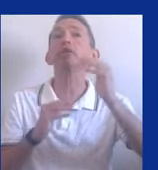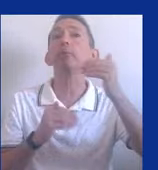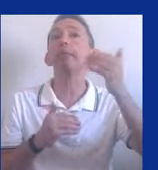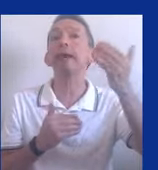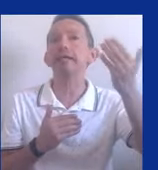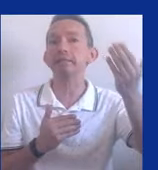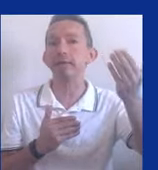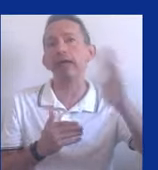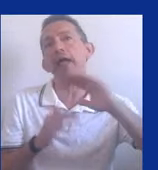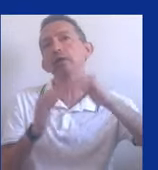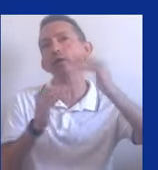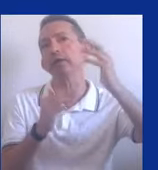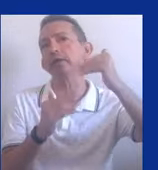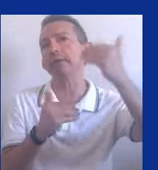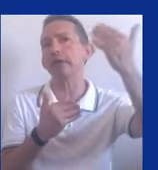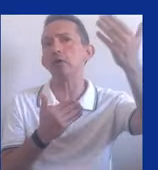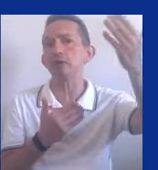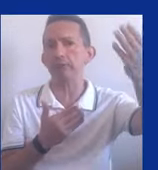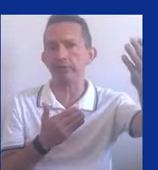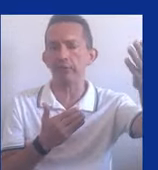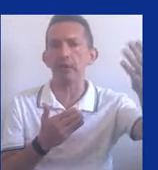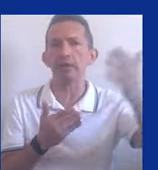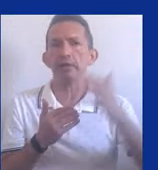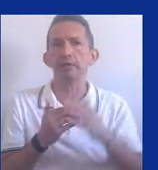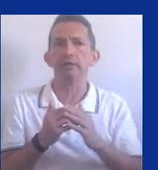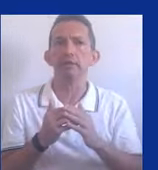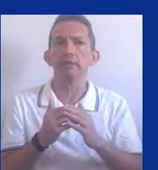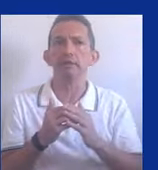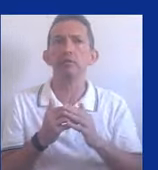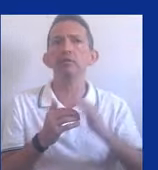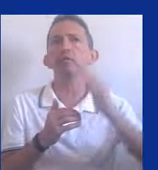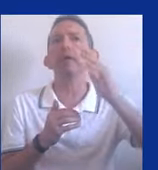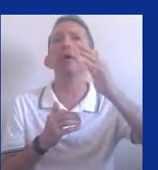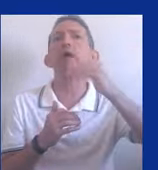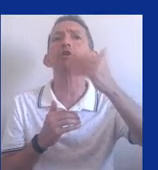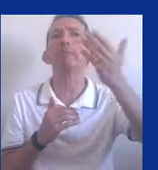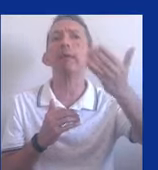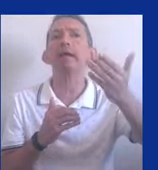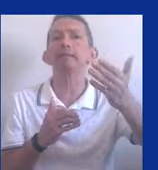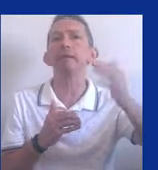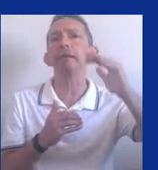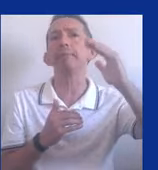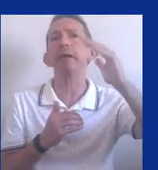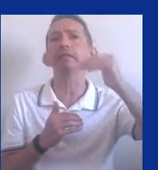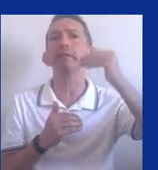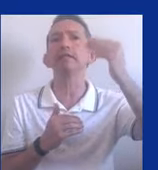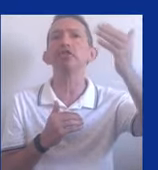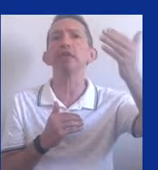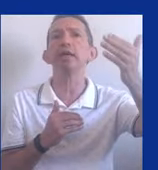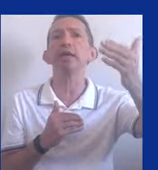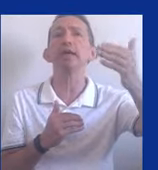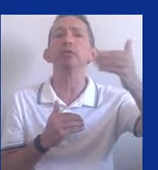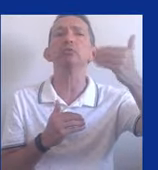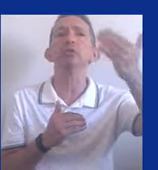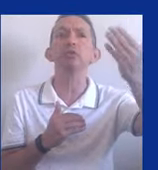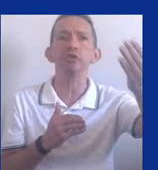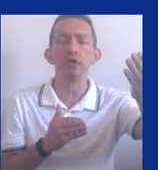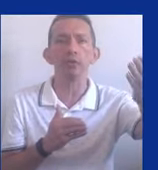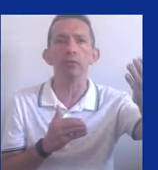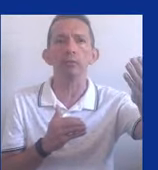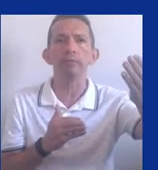de ectoplasma. Ecto é aquilo que está para onde? Para fora. Então, o que é o ectoplasma? É a parte mais externa